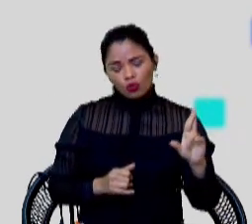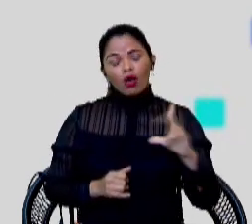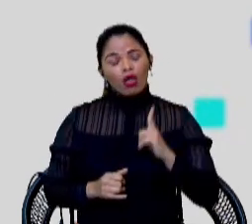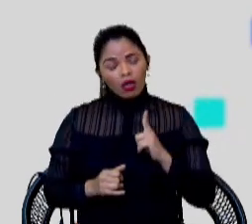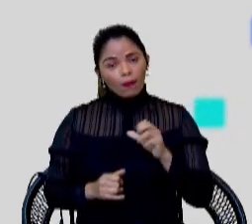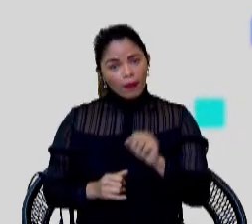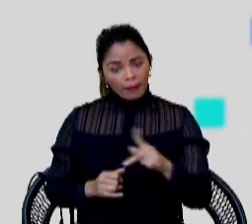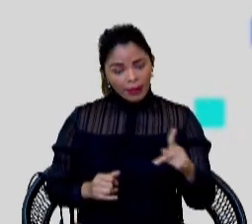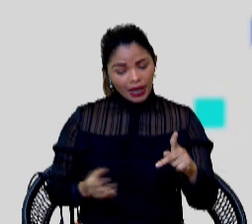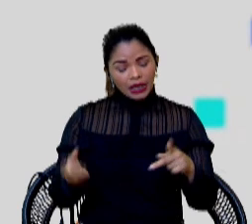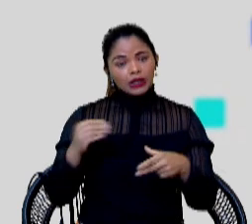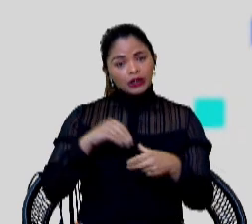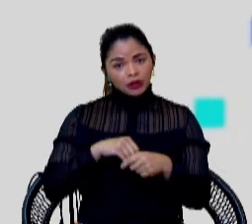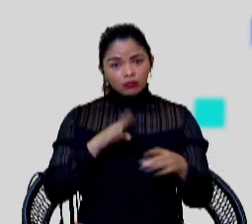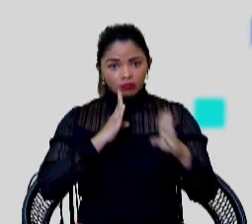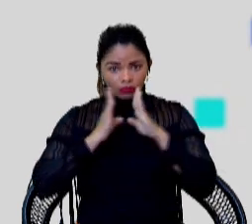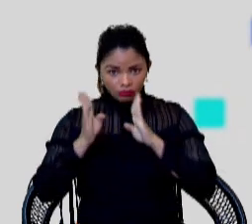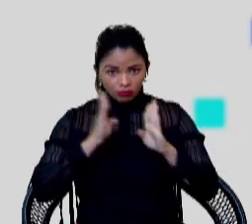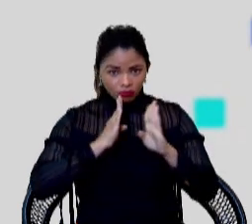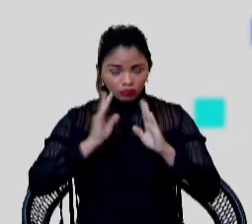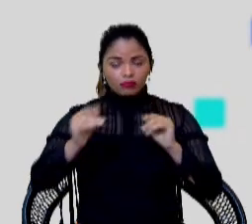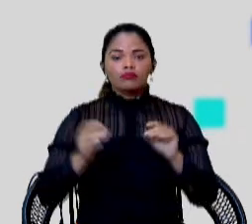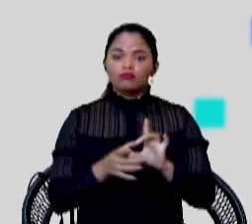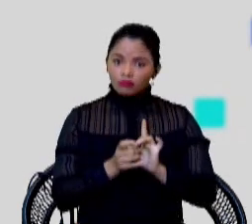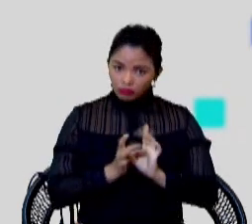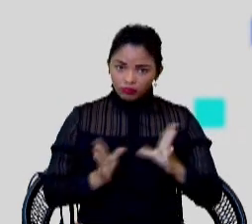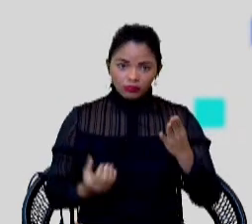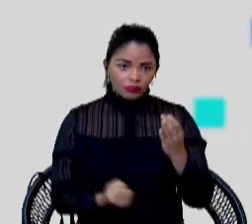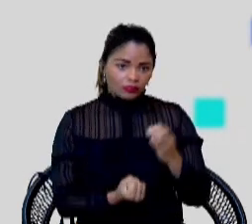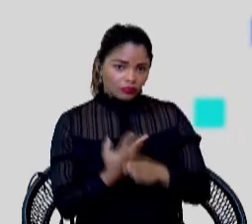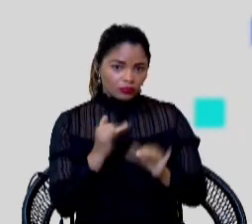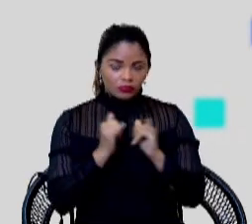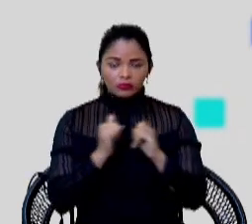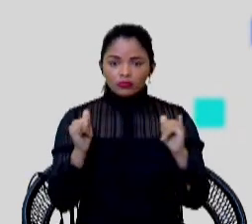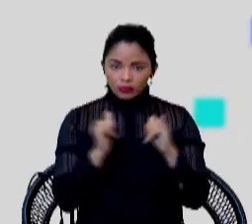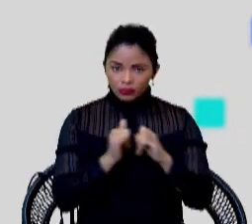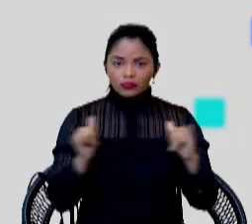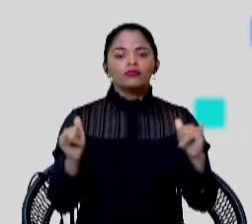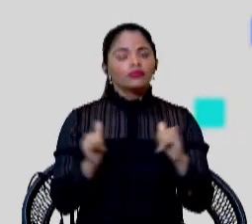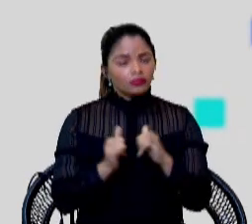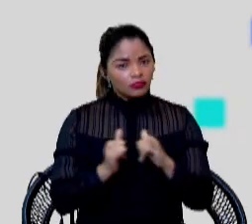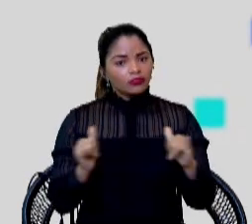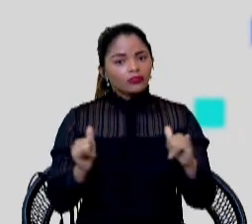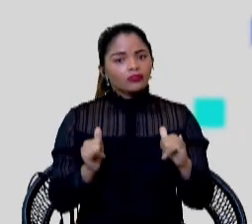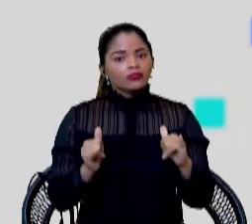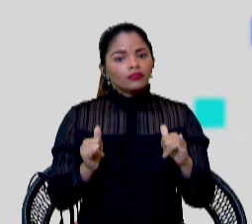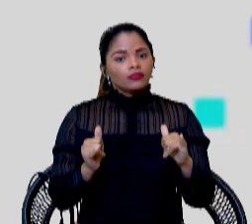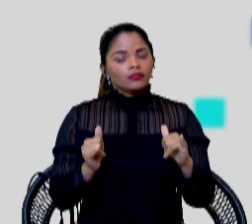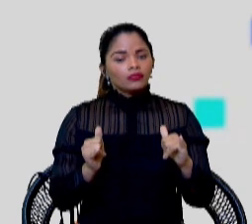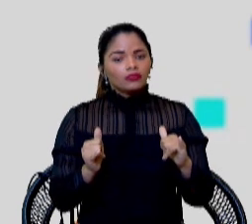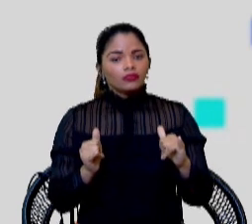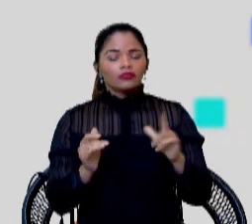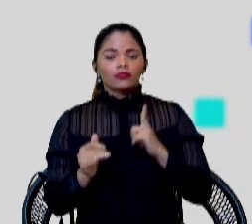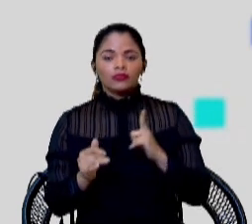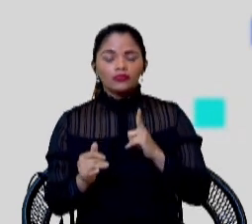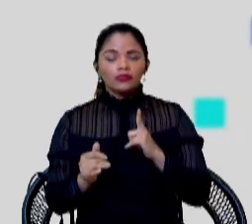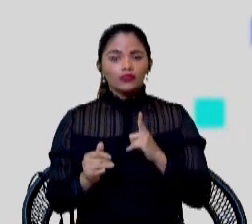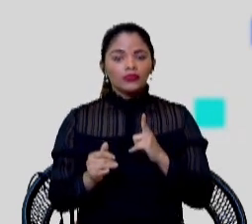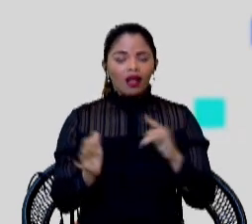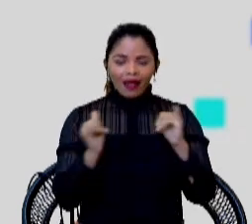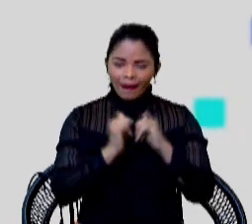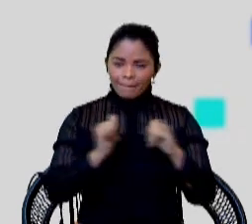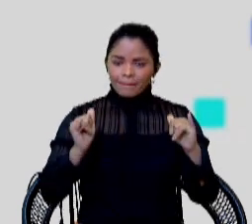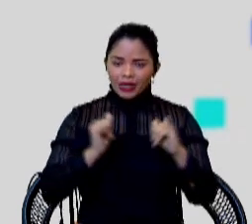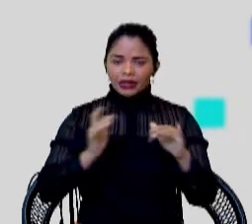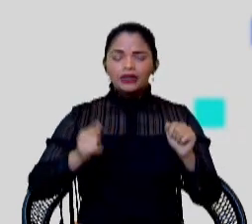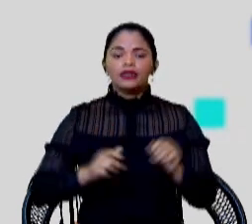do Facebook, tá? Que nos permite criar anúncios segmentados para as páginas, tá? Com base em